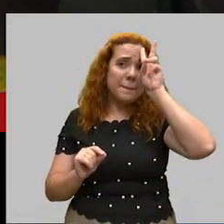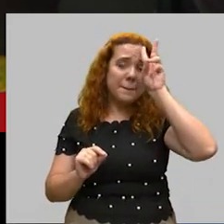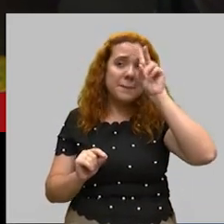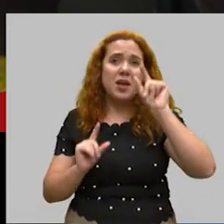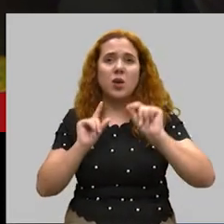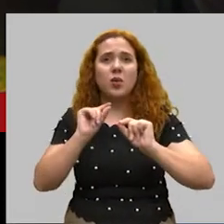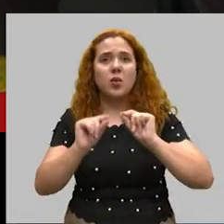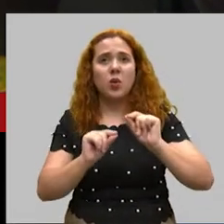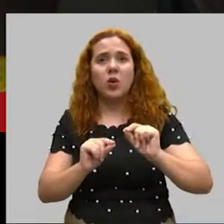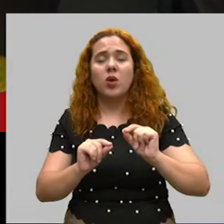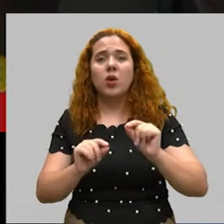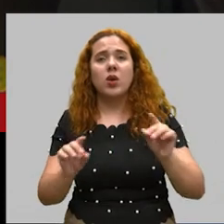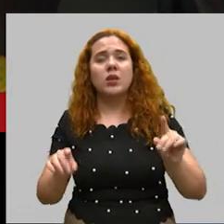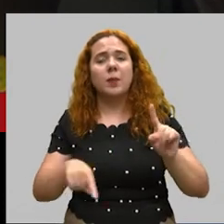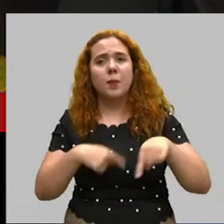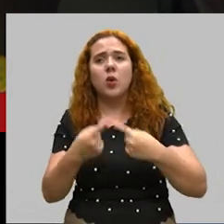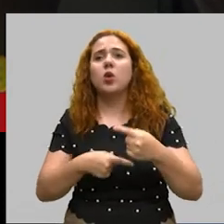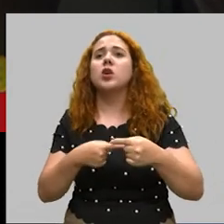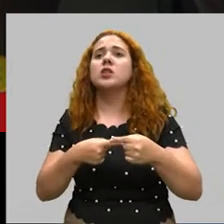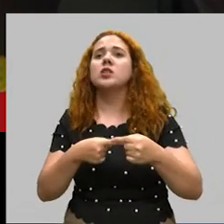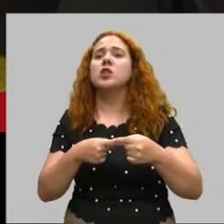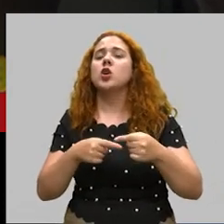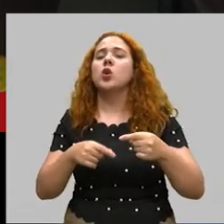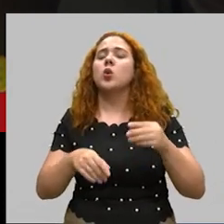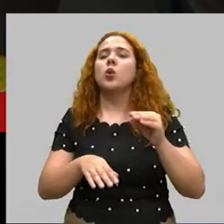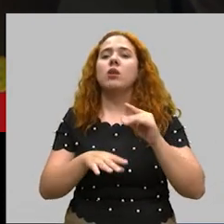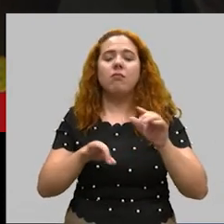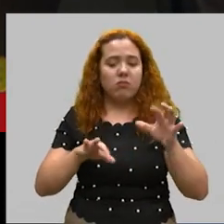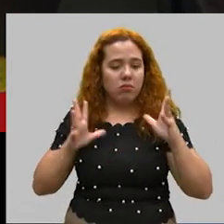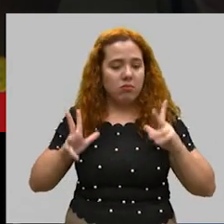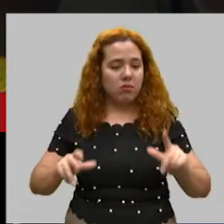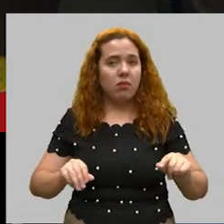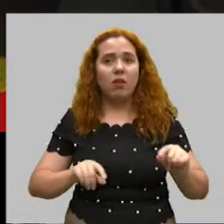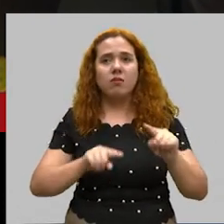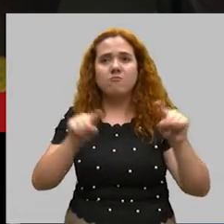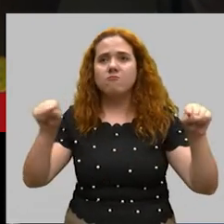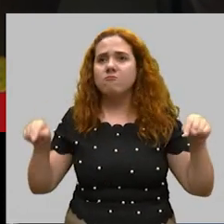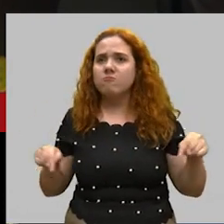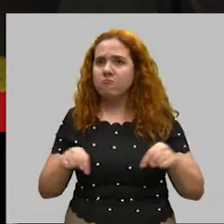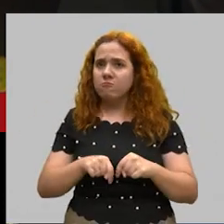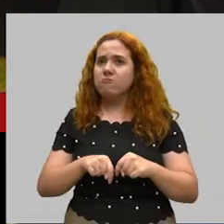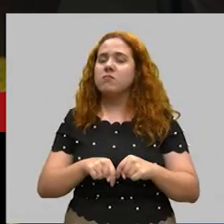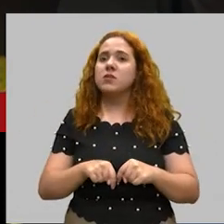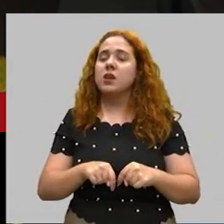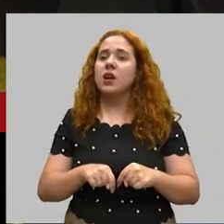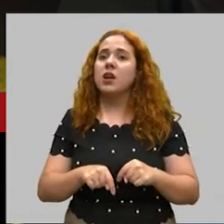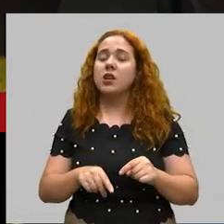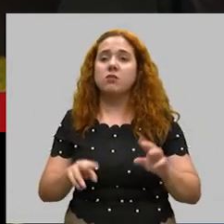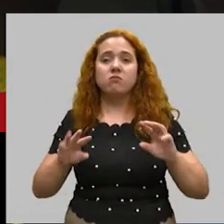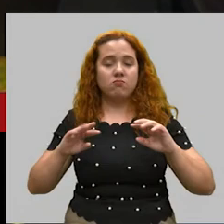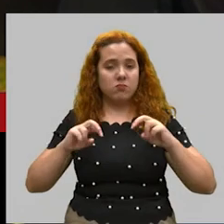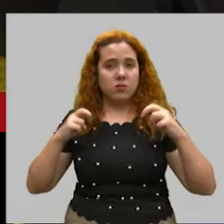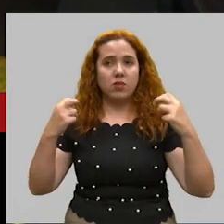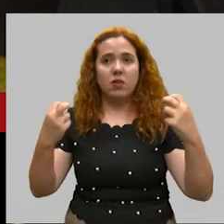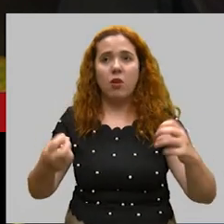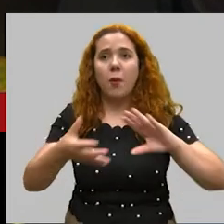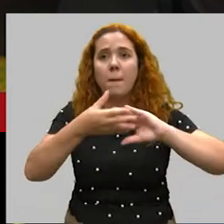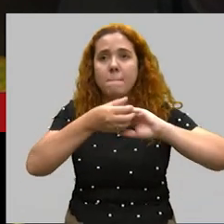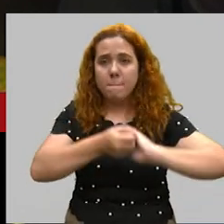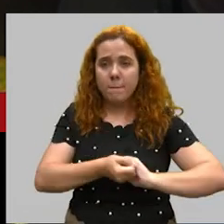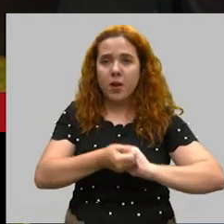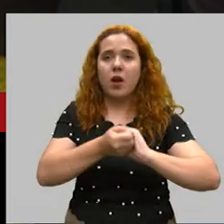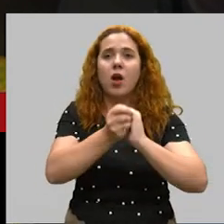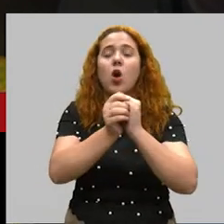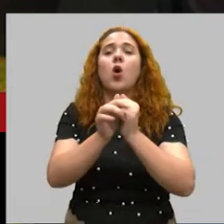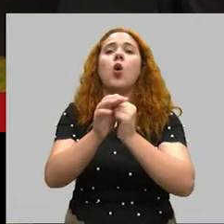faz depois que cuidou do nosso ambiente antes do primeiro a gente reúne das mãos e faz